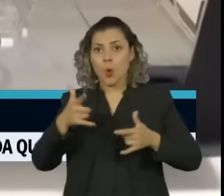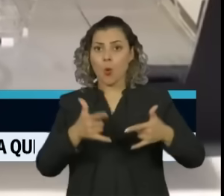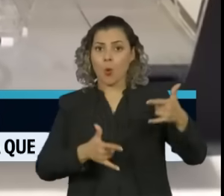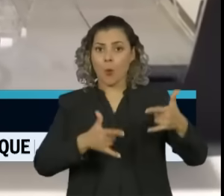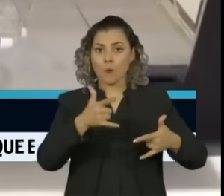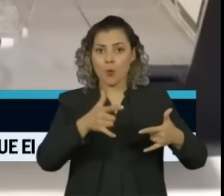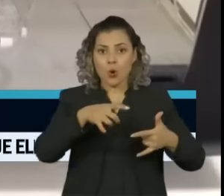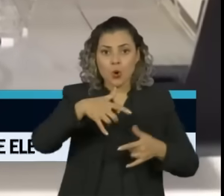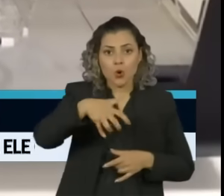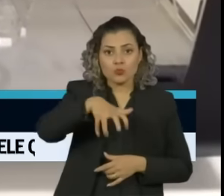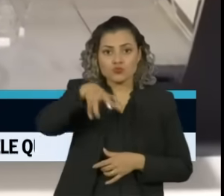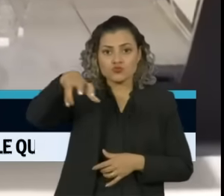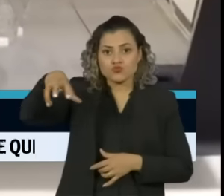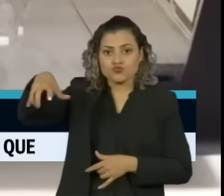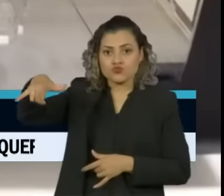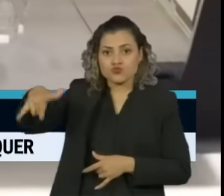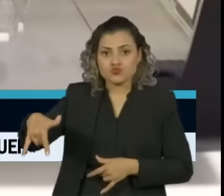robôs,